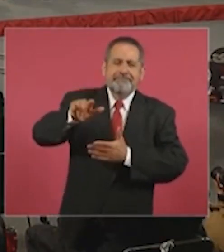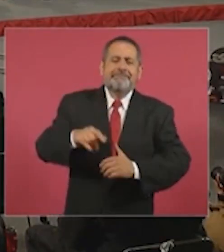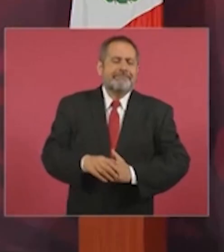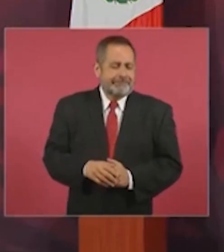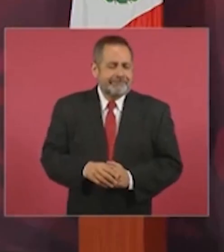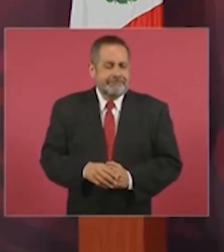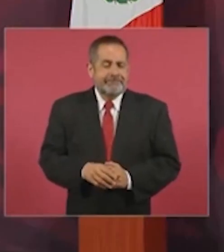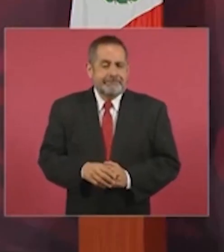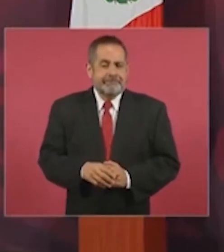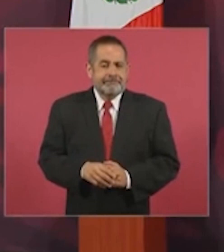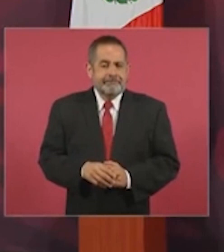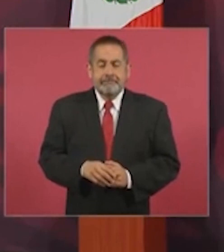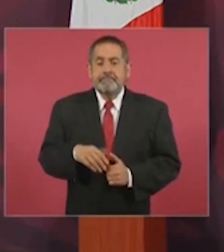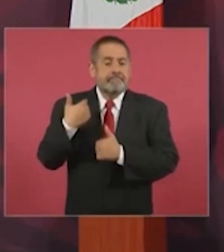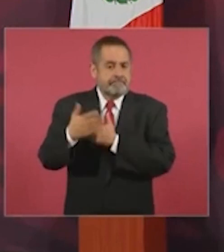dezembro